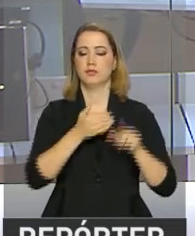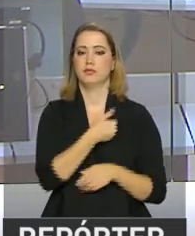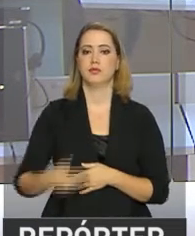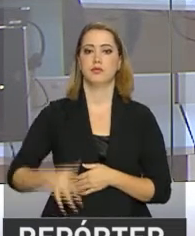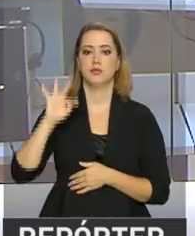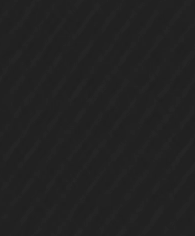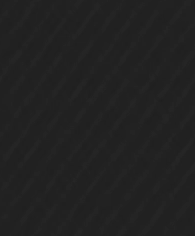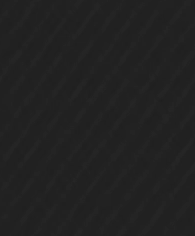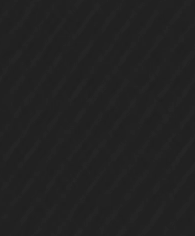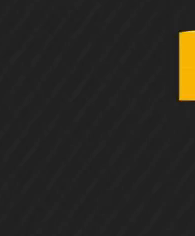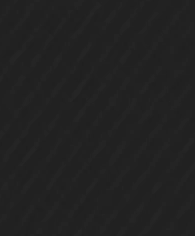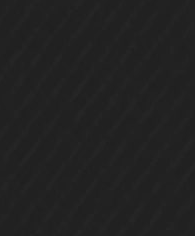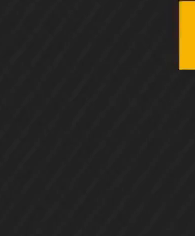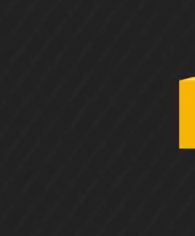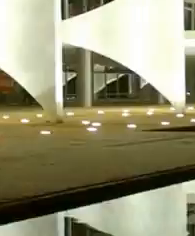federal